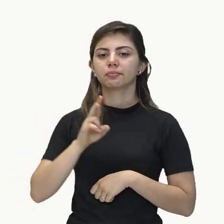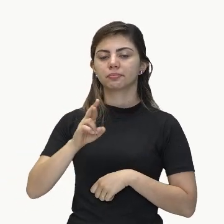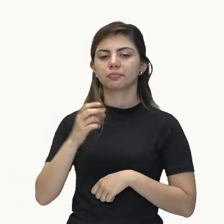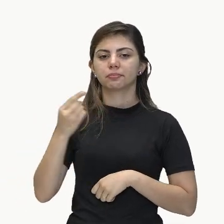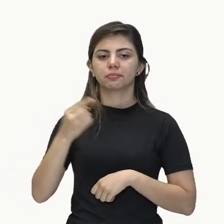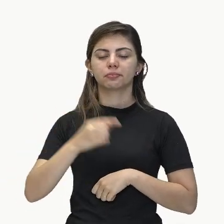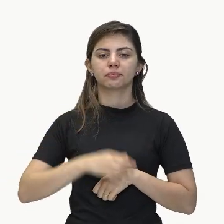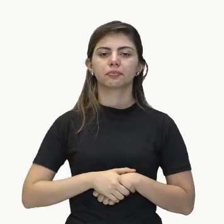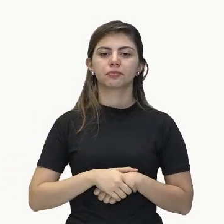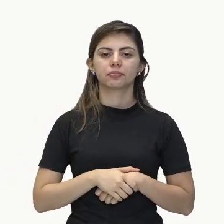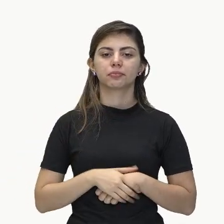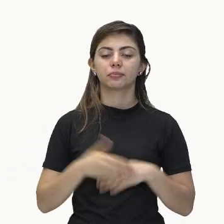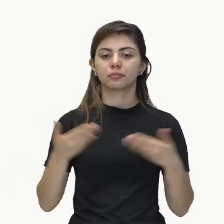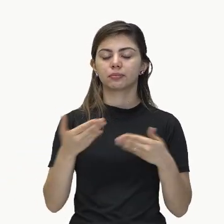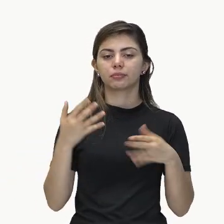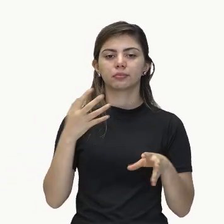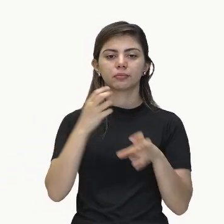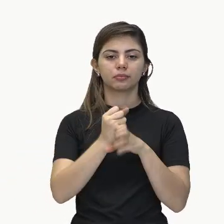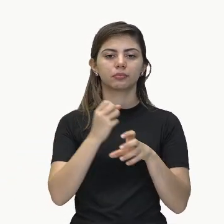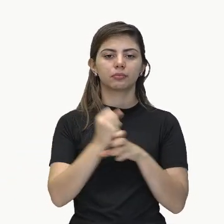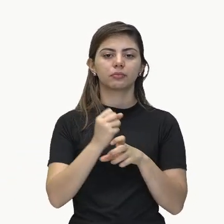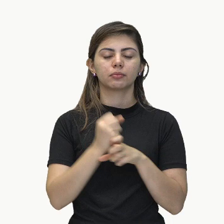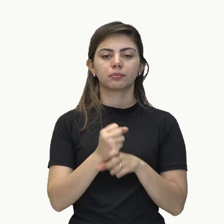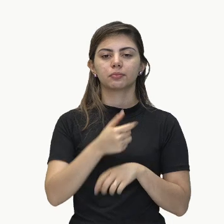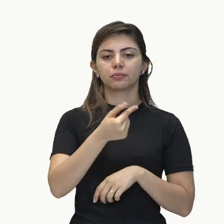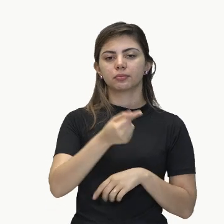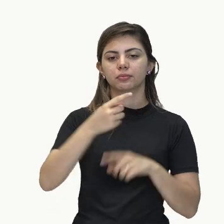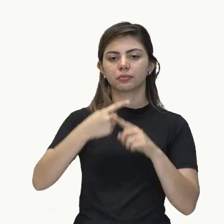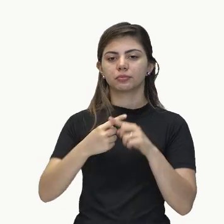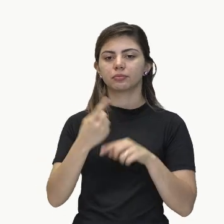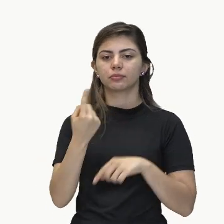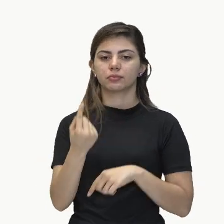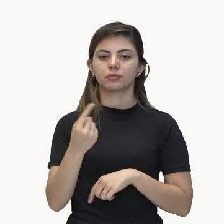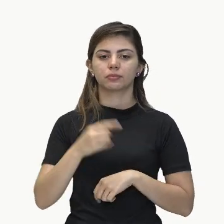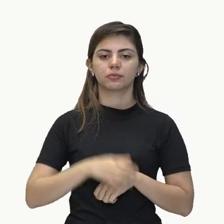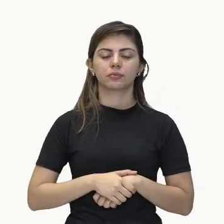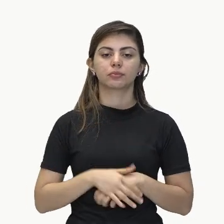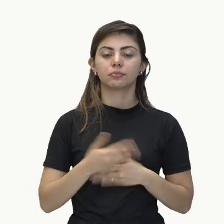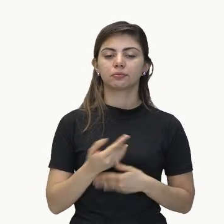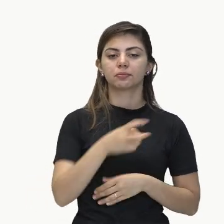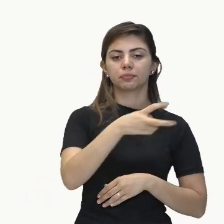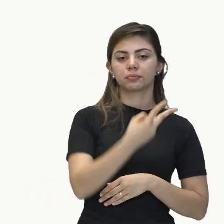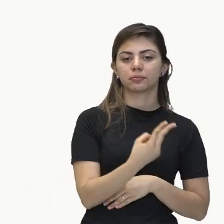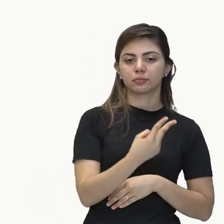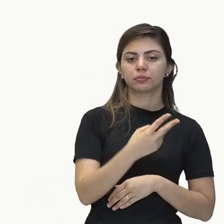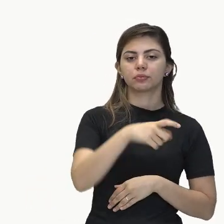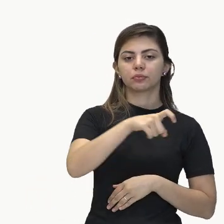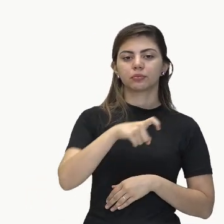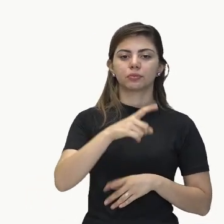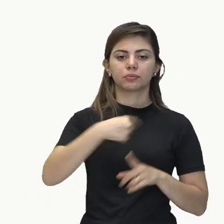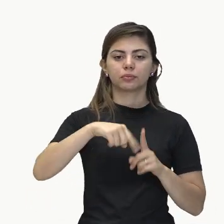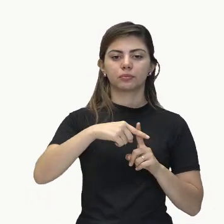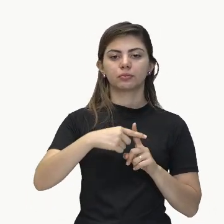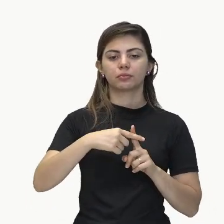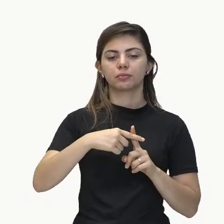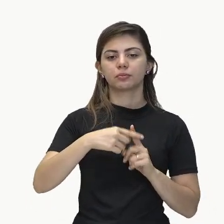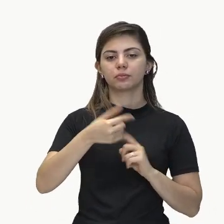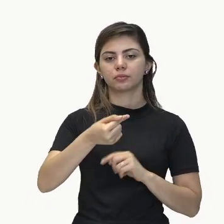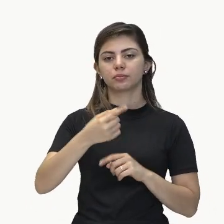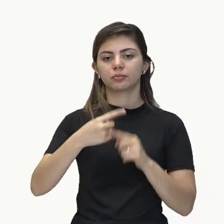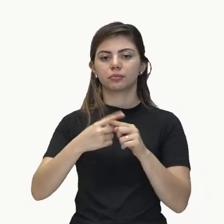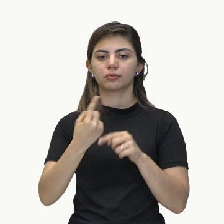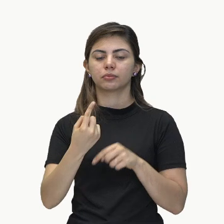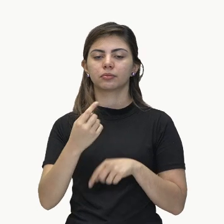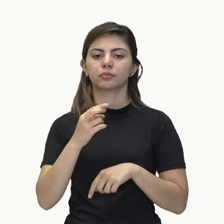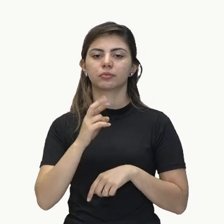1. Vou resolver, claro, primeiro minha multiplicação aqui. Então, 2x mais 7 vezes 1,